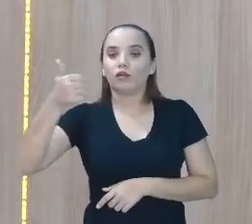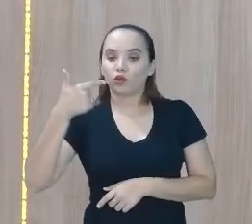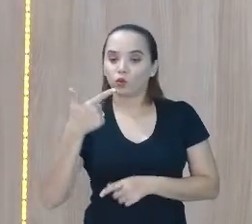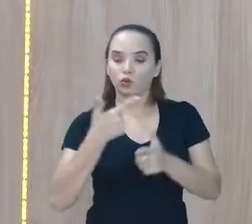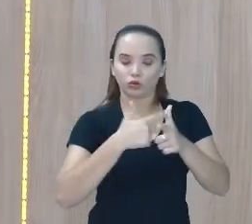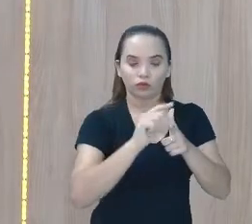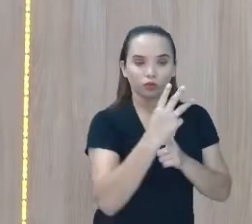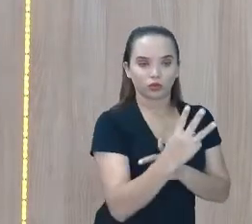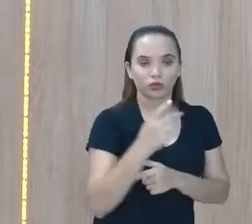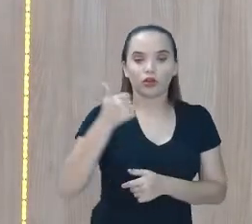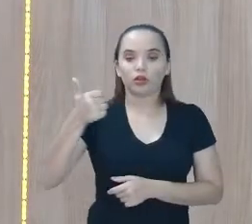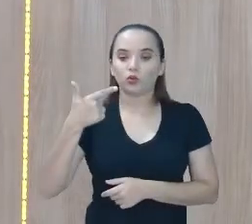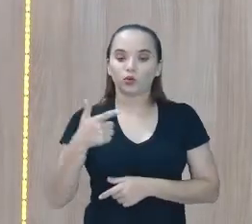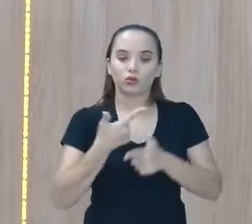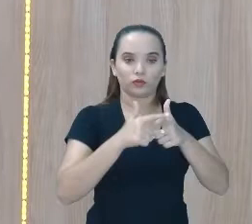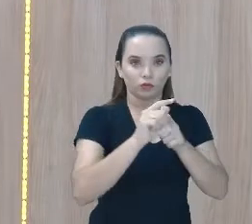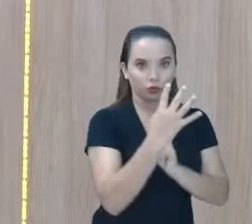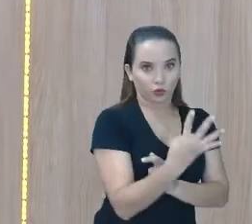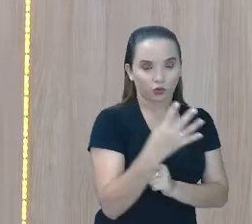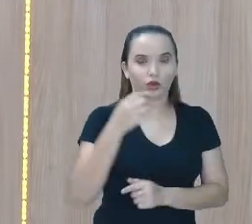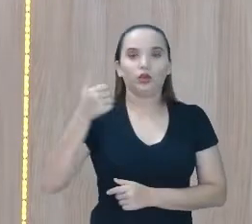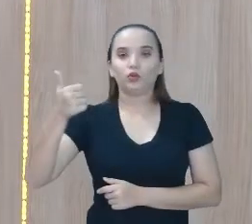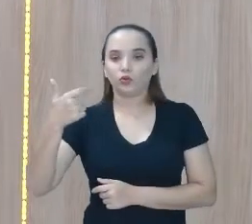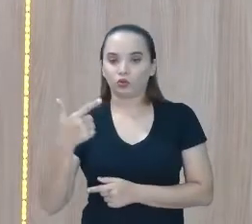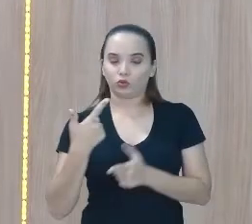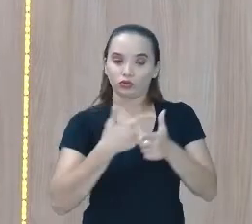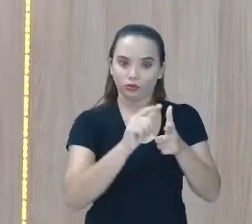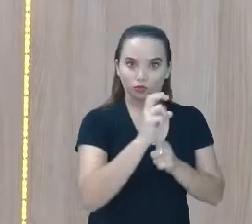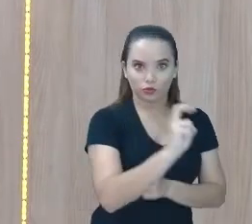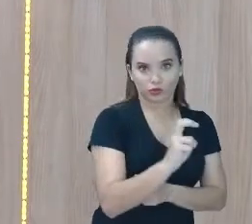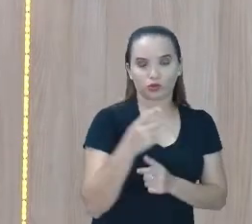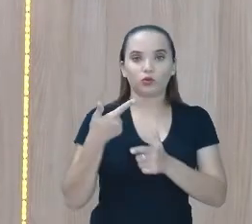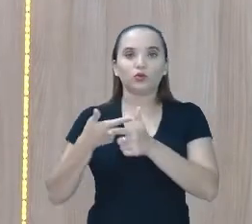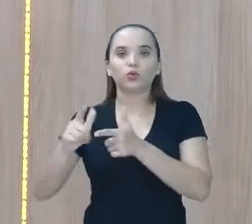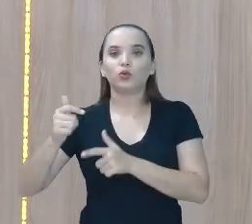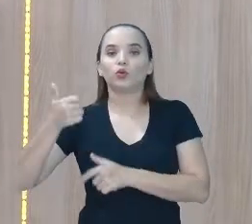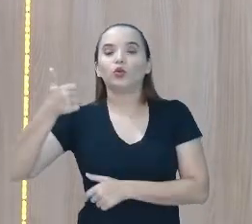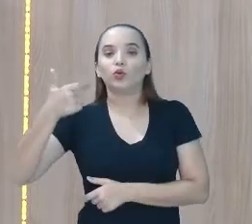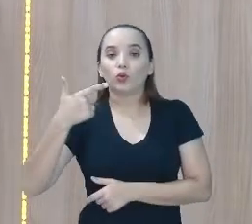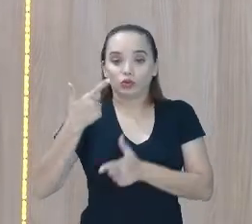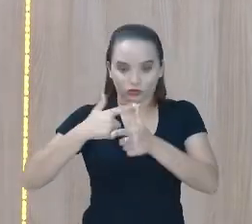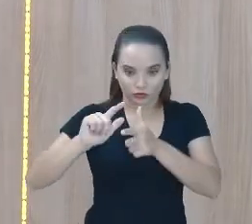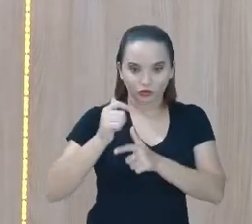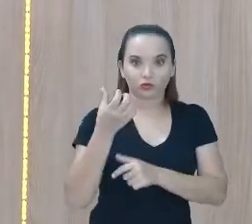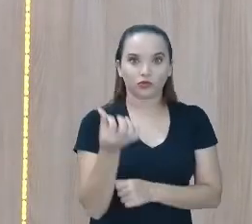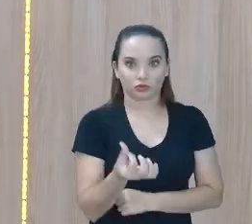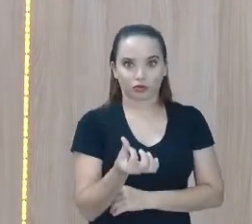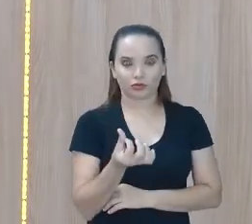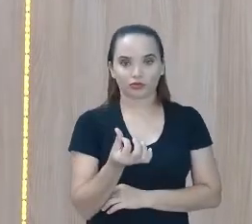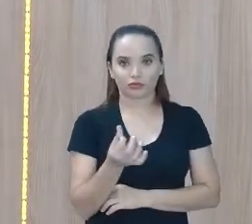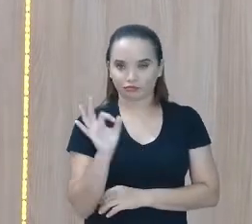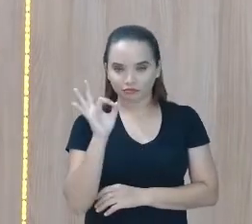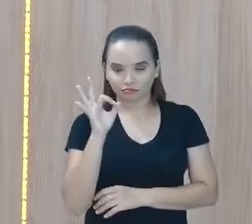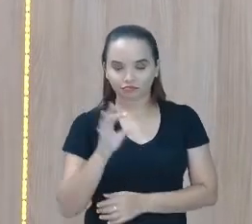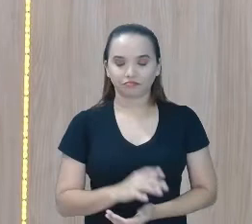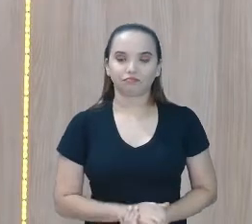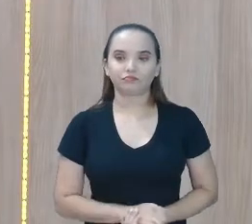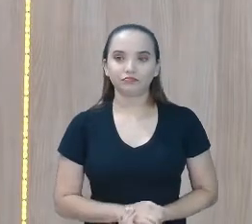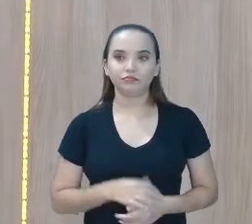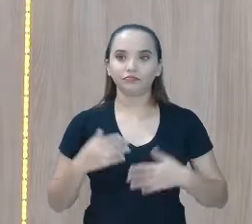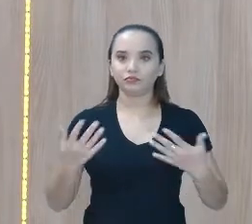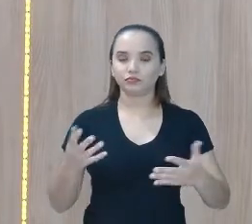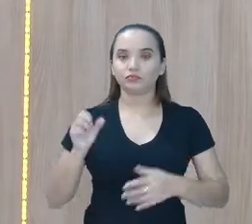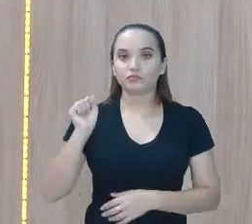3, o 12 por 4, o 12 por 5 e o 12 por 6, tá? Então, se